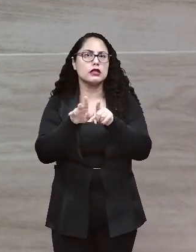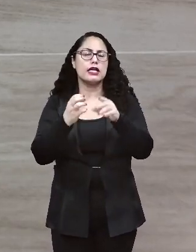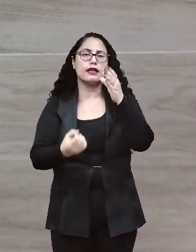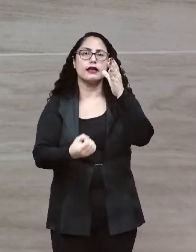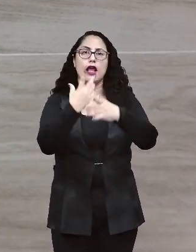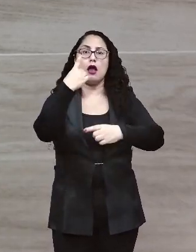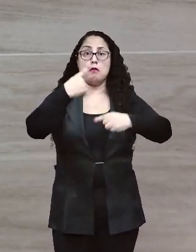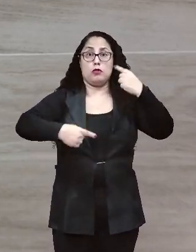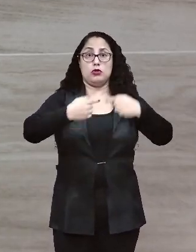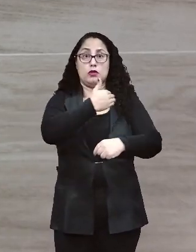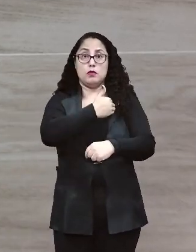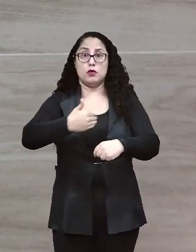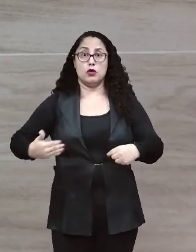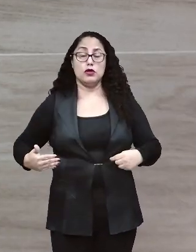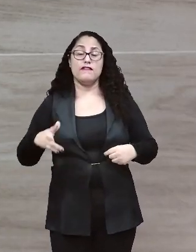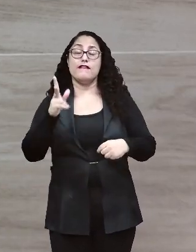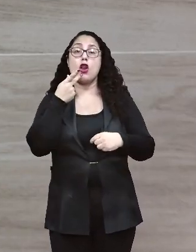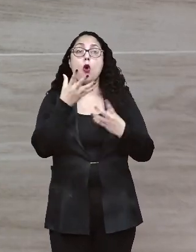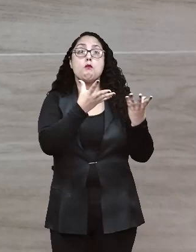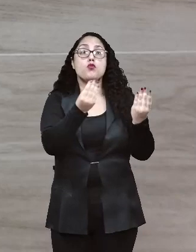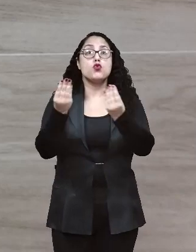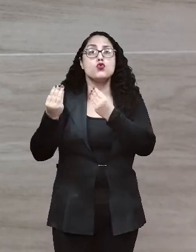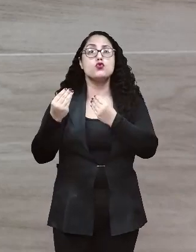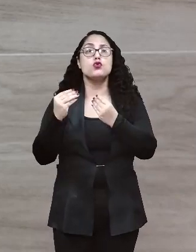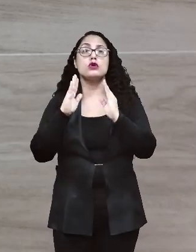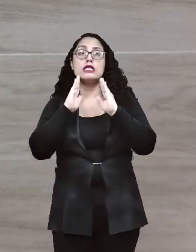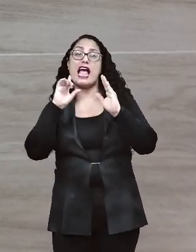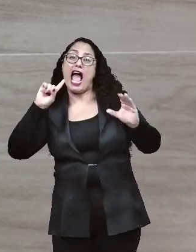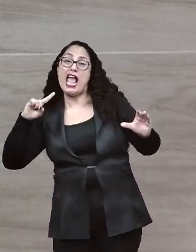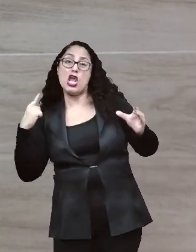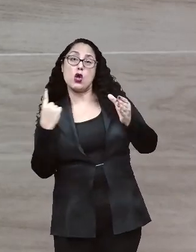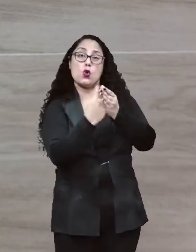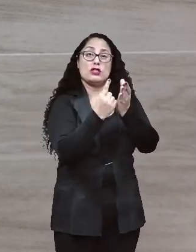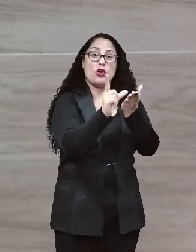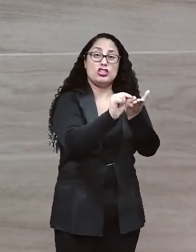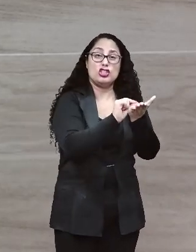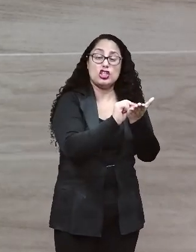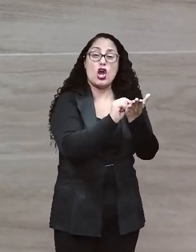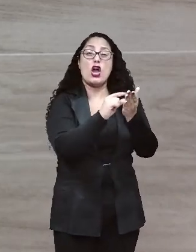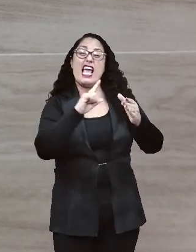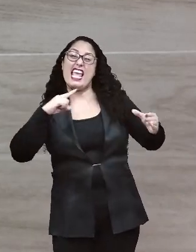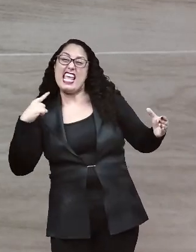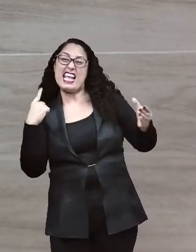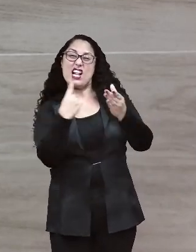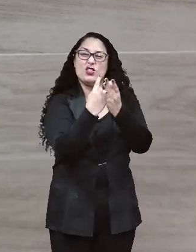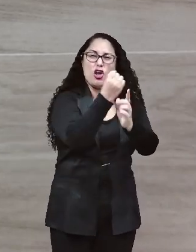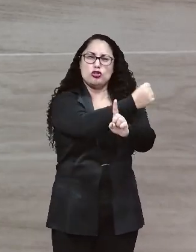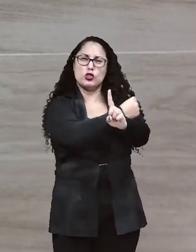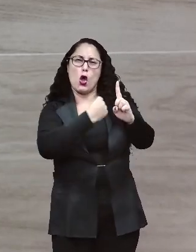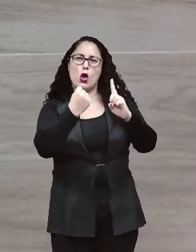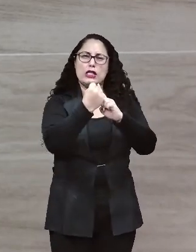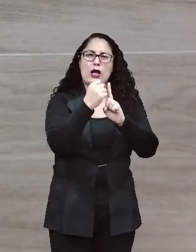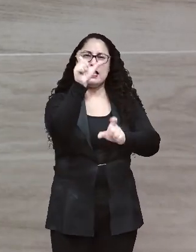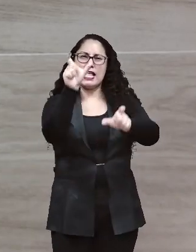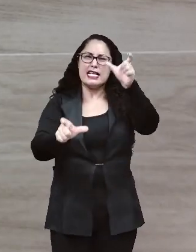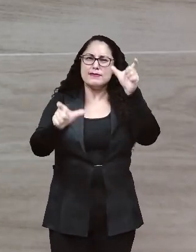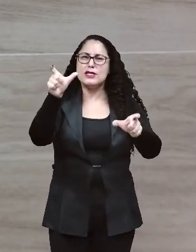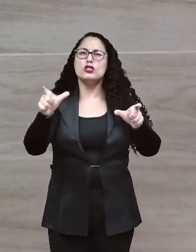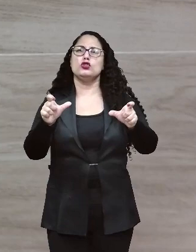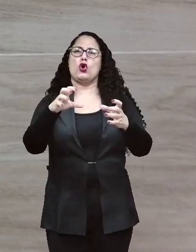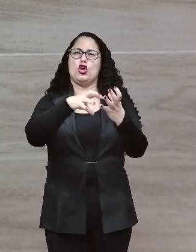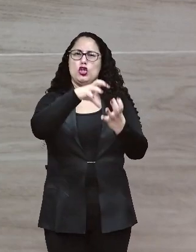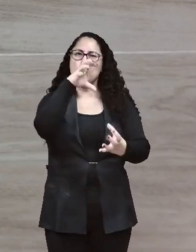criar políticas públicas, como a gente falou tanto, né, para a questão da inclusão digital, da inclusão social das pessoas